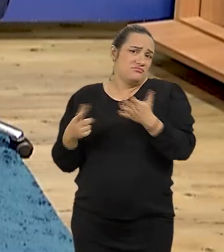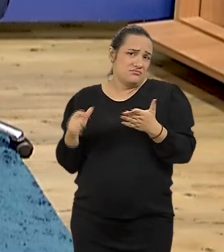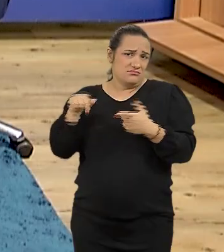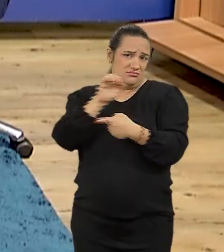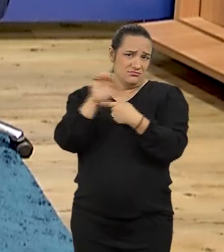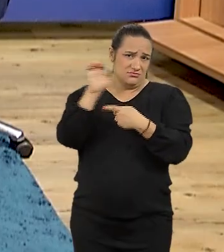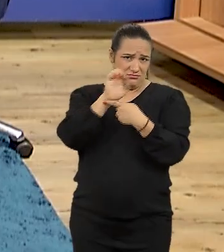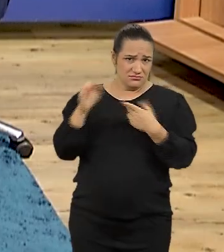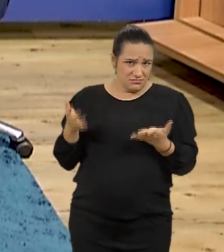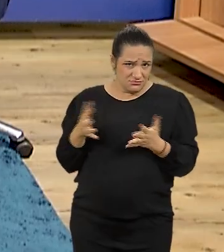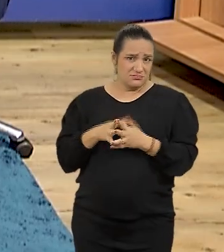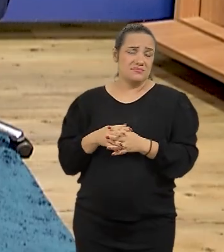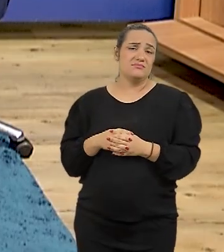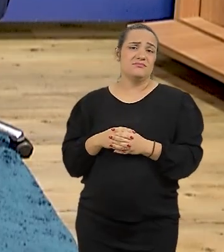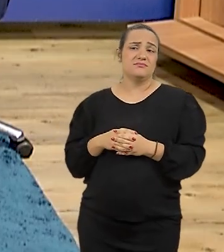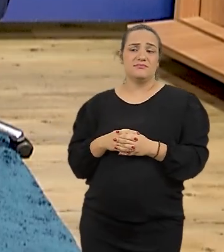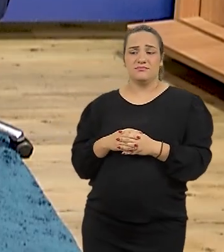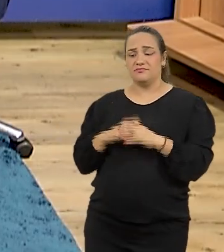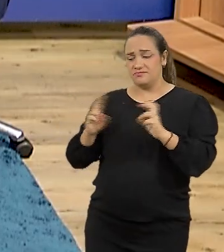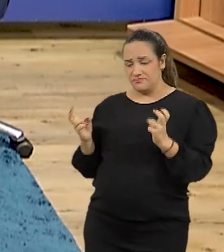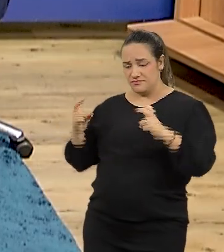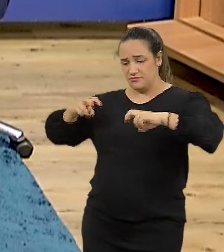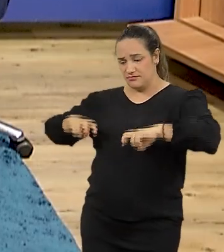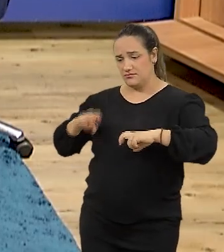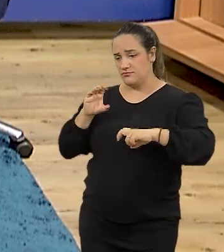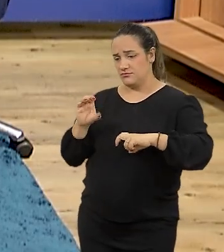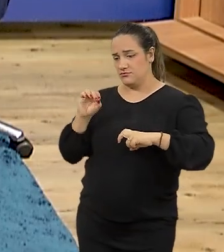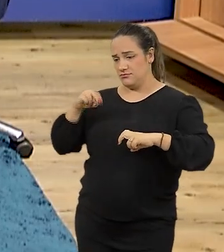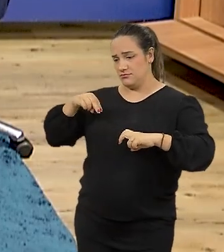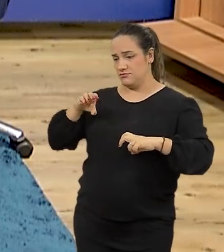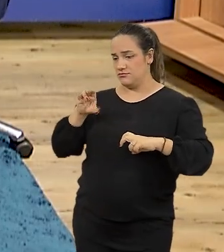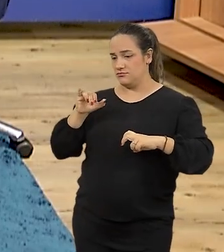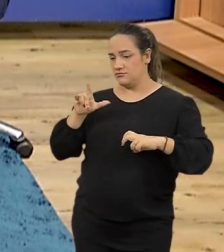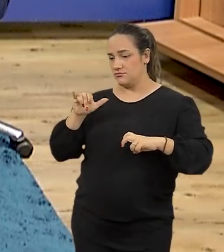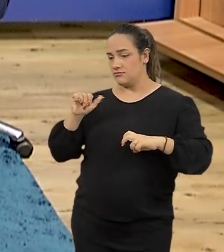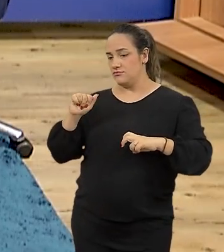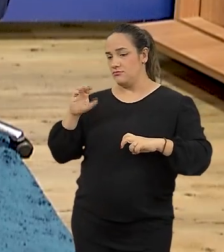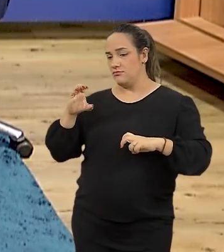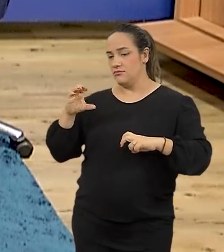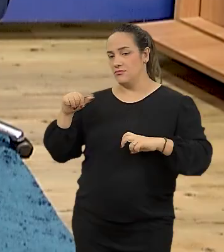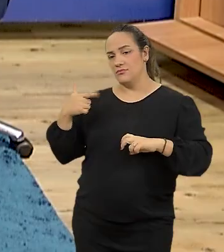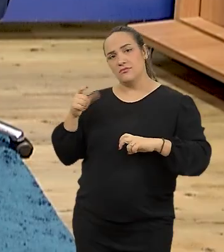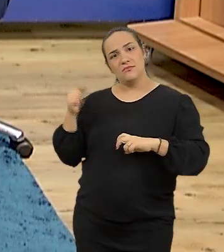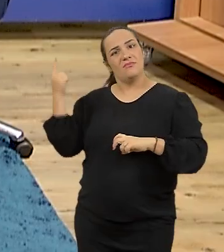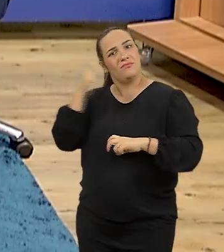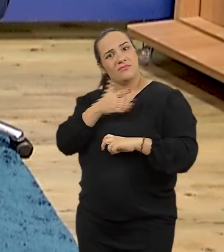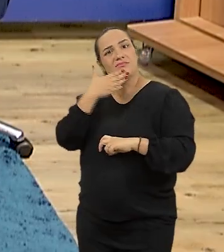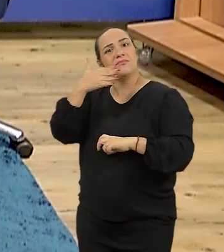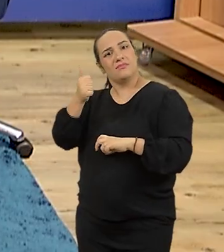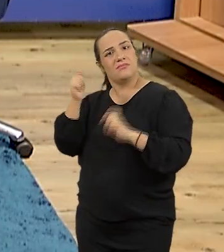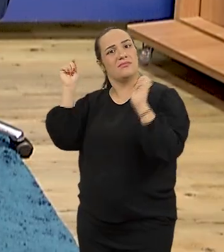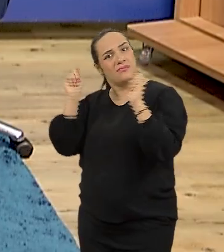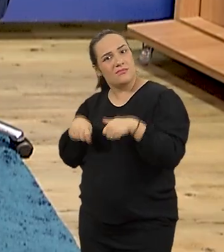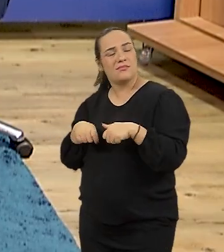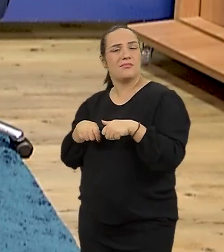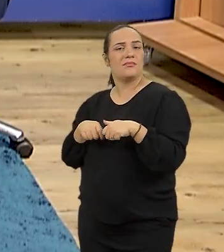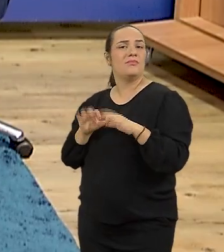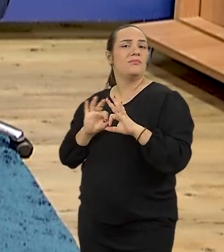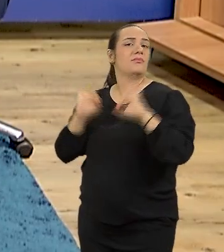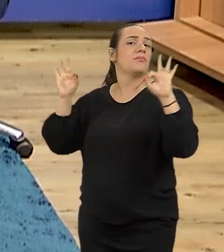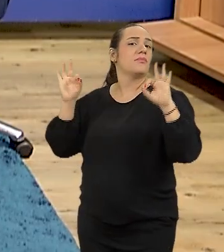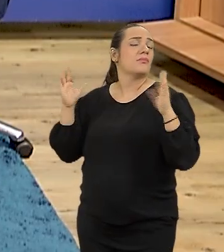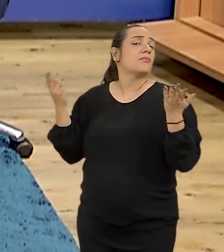para a justiça estadual para que essa audiência de conciliação, então, ela ganhe um aspecto de maior